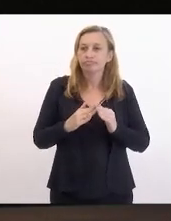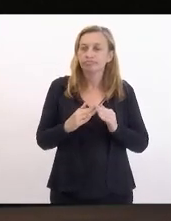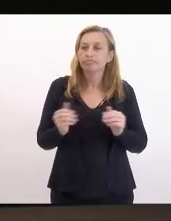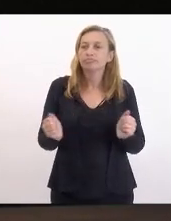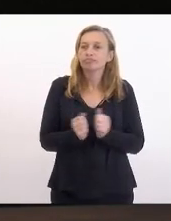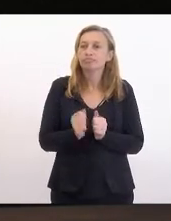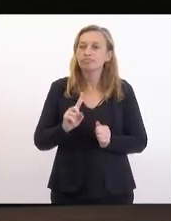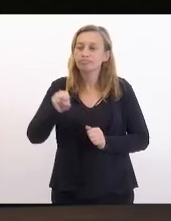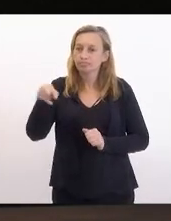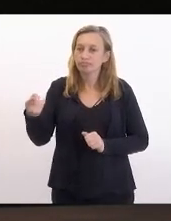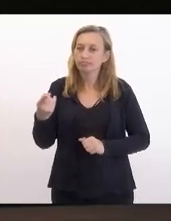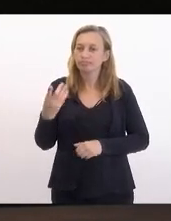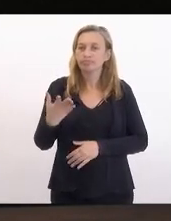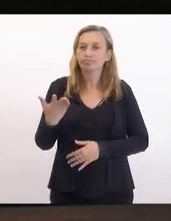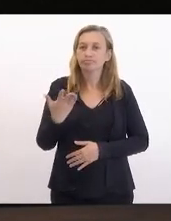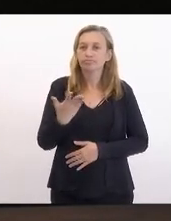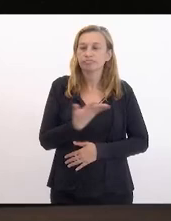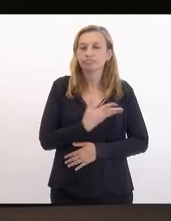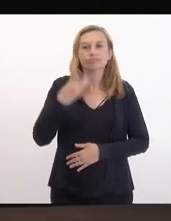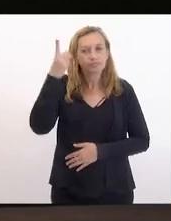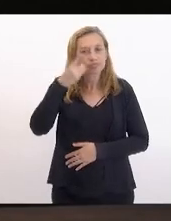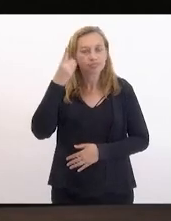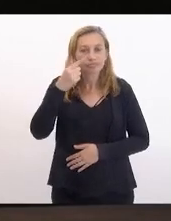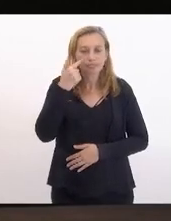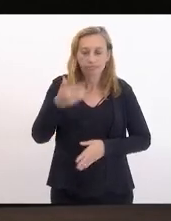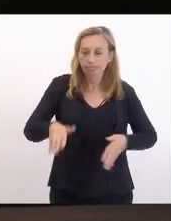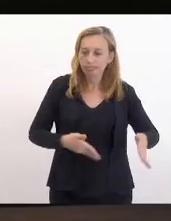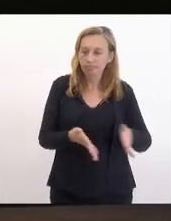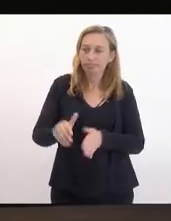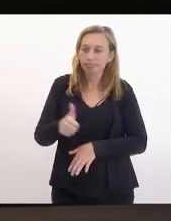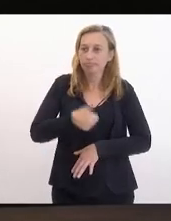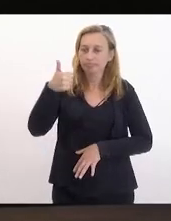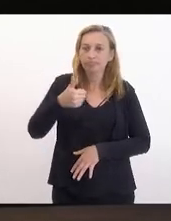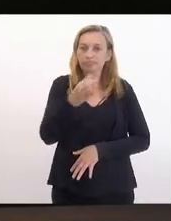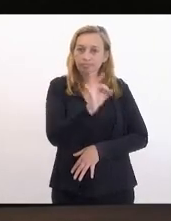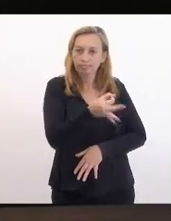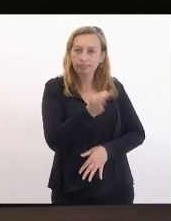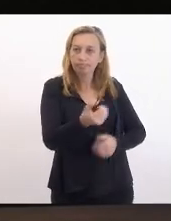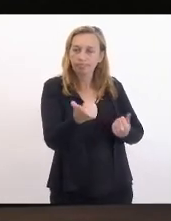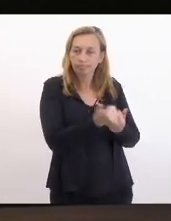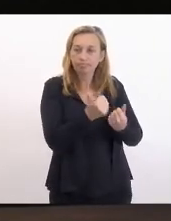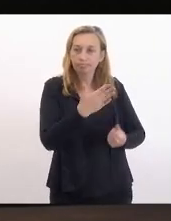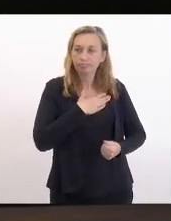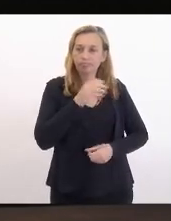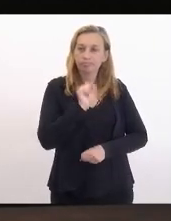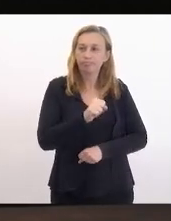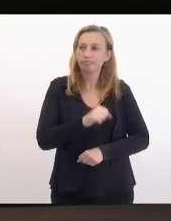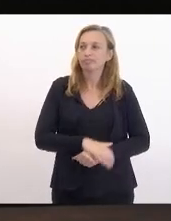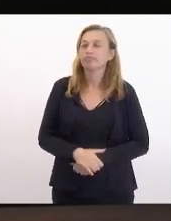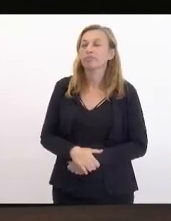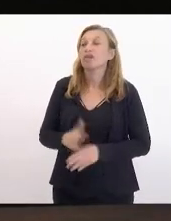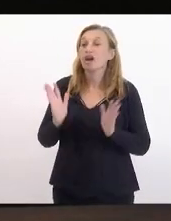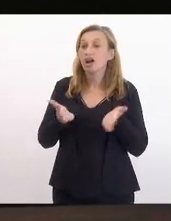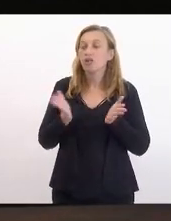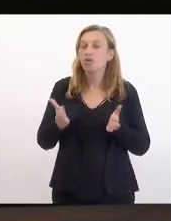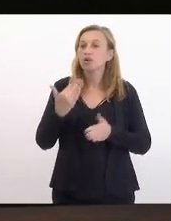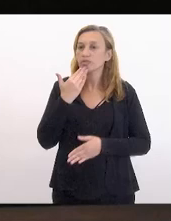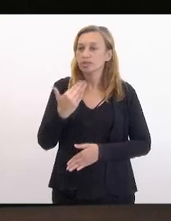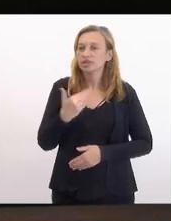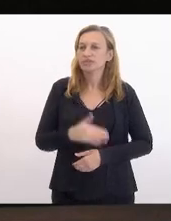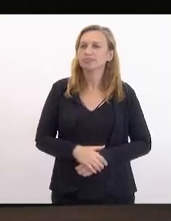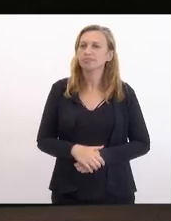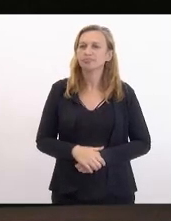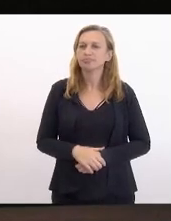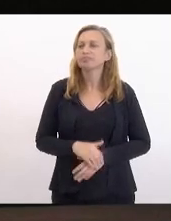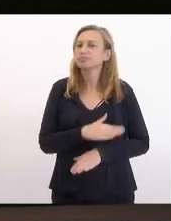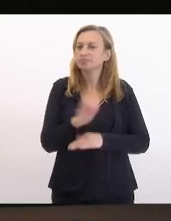conjunto com os nossos pais para ver o melhor para mim eu tenho certeza se você nessa pode contar com meu apoio e agora quem me dirigir